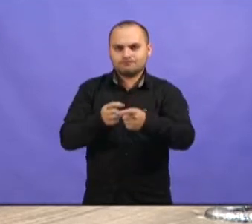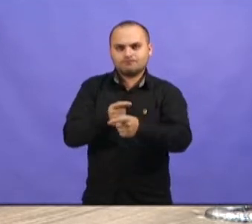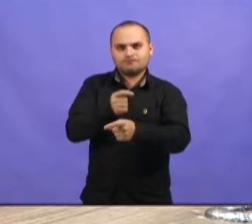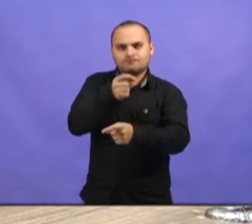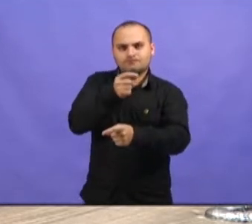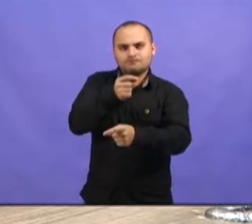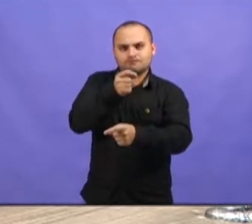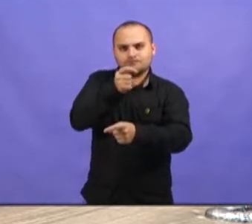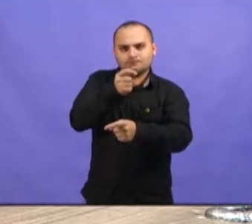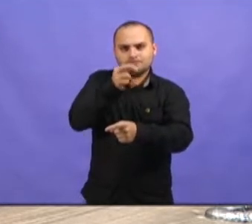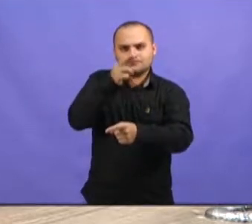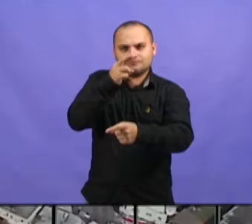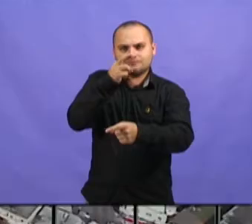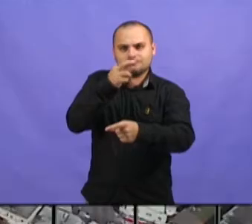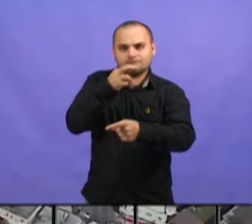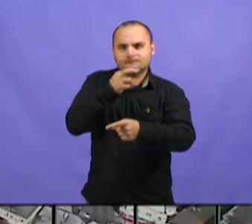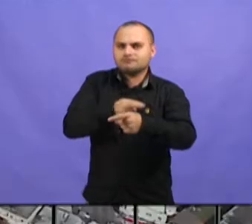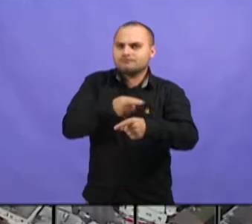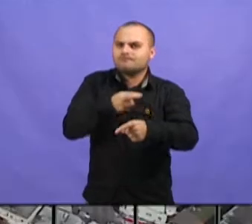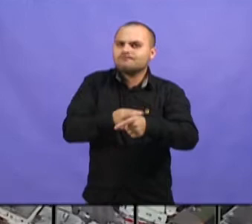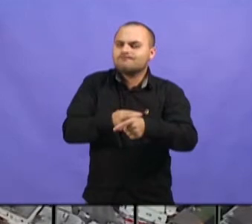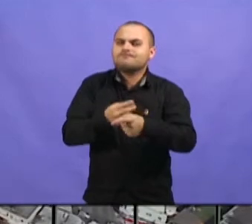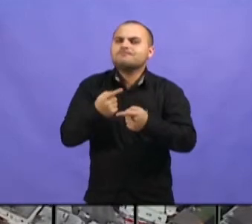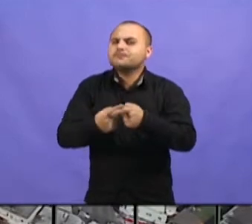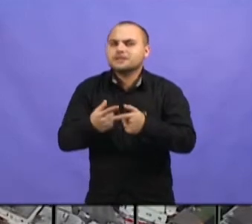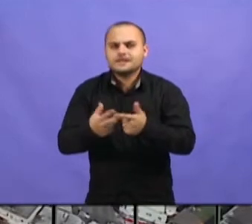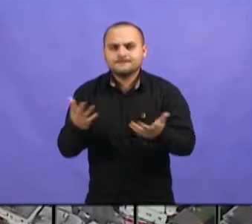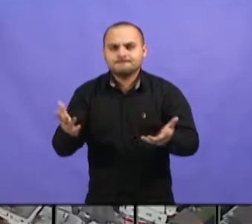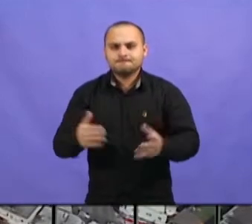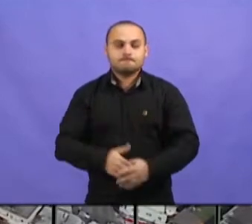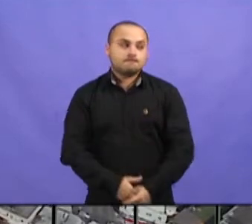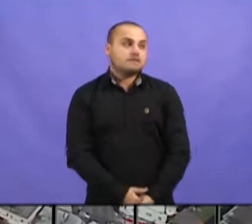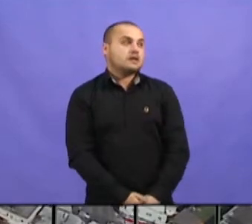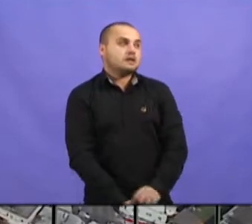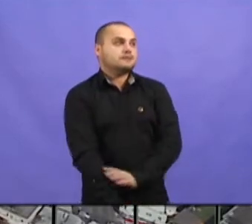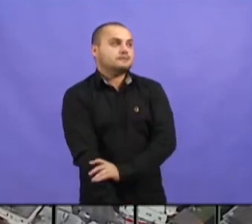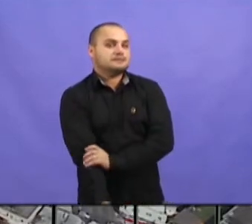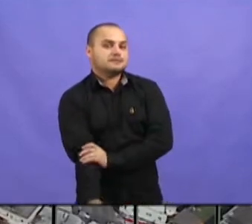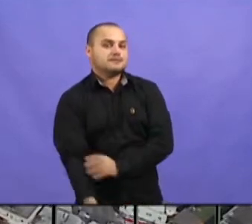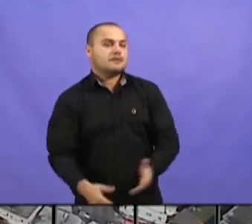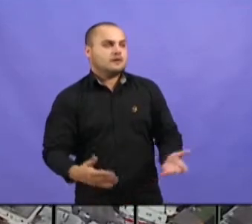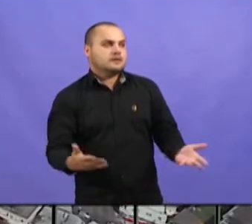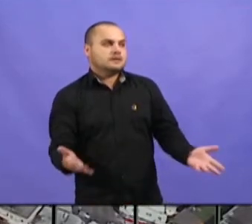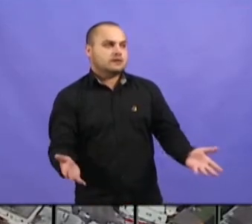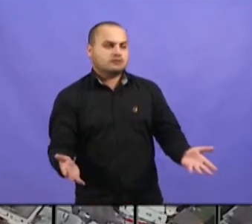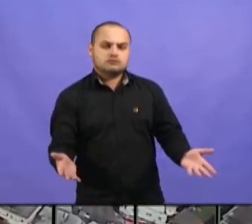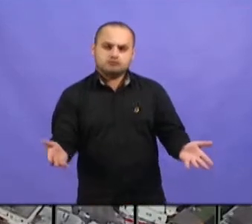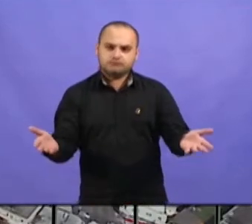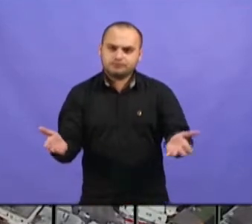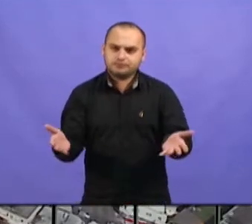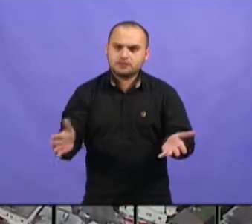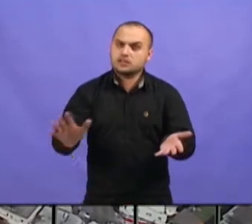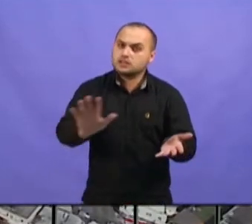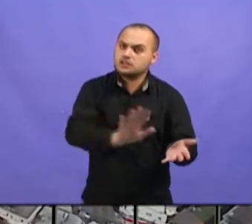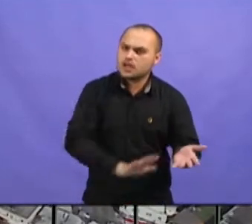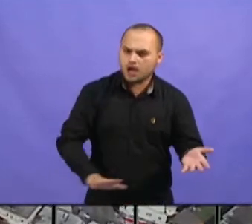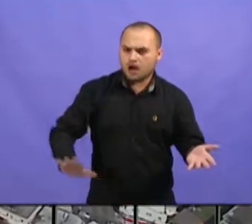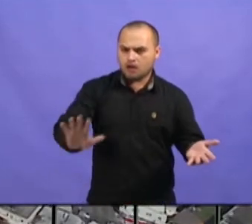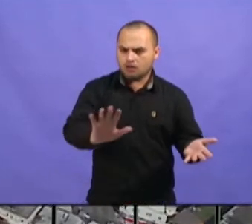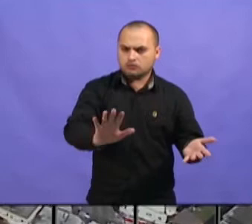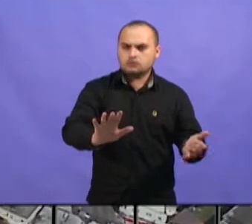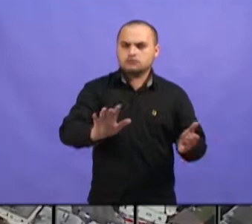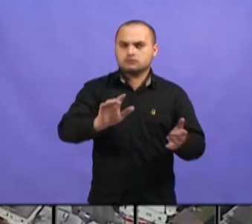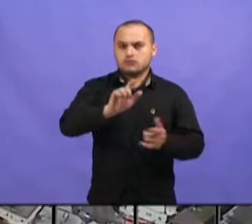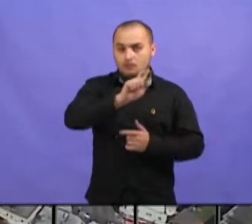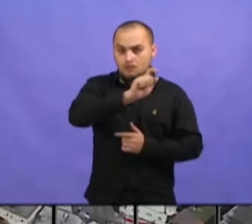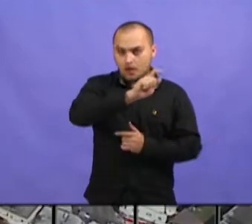desenvolvam esse câncer de próstata? Então, em geral, a associação, né,